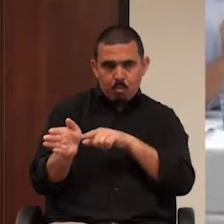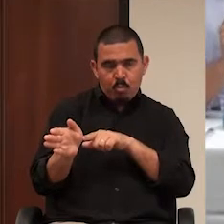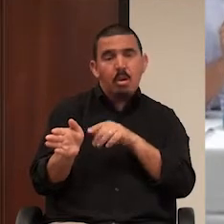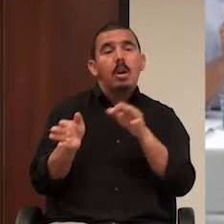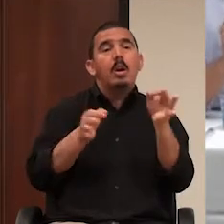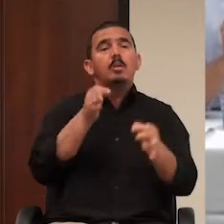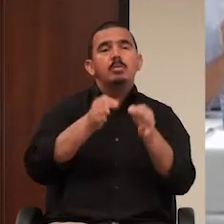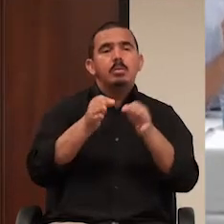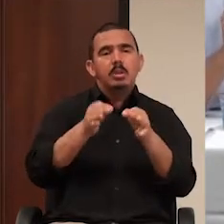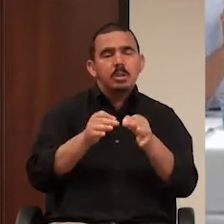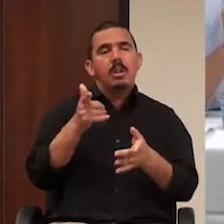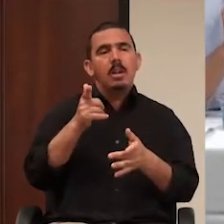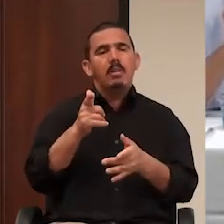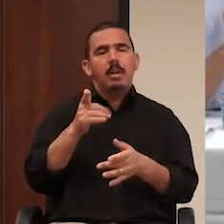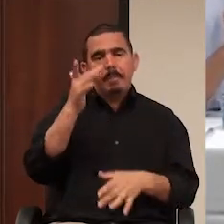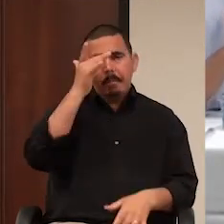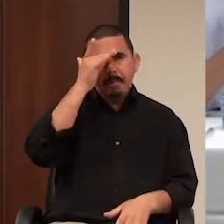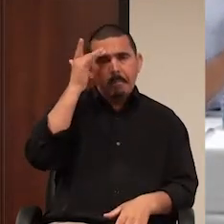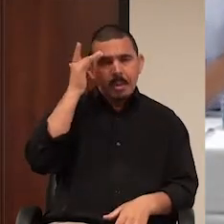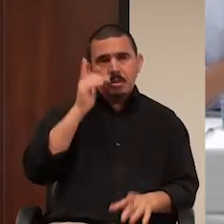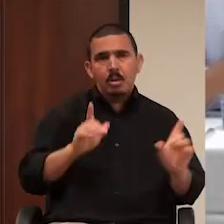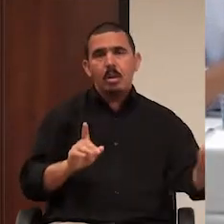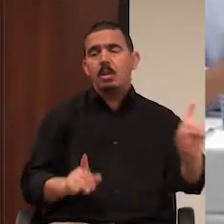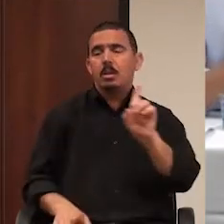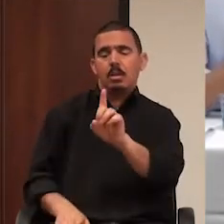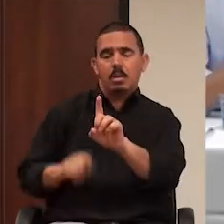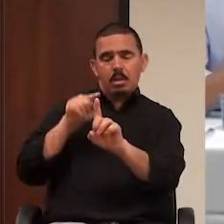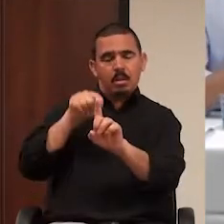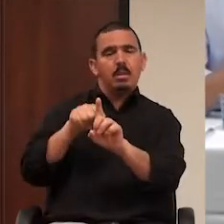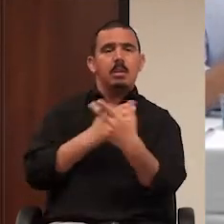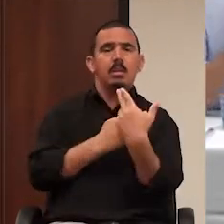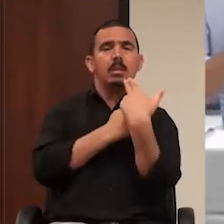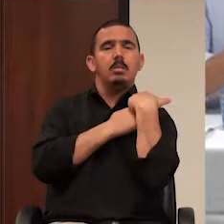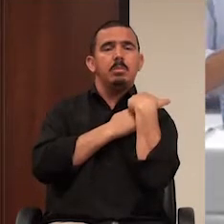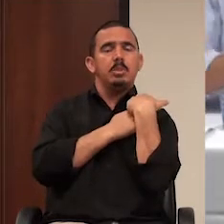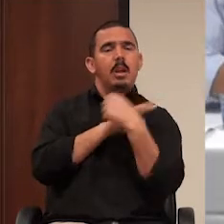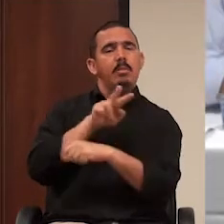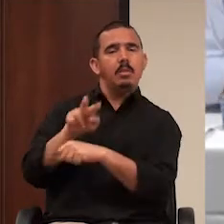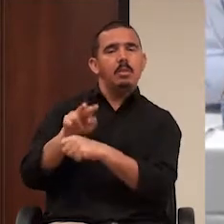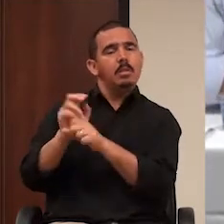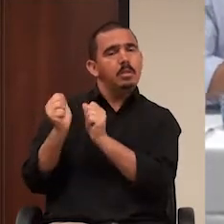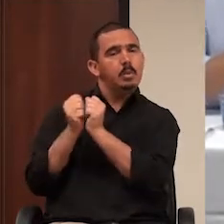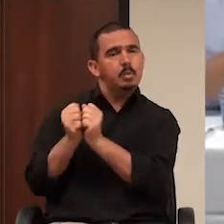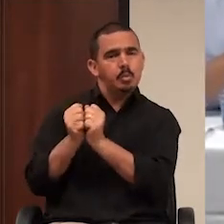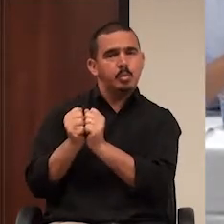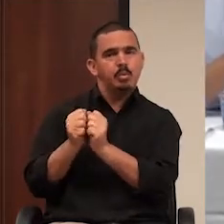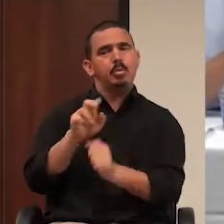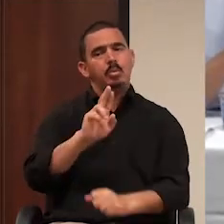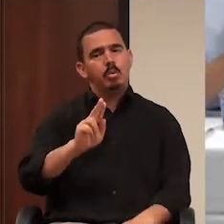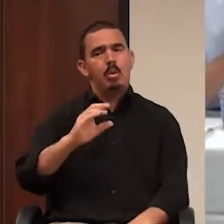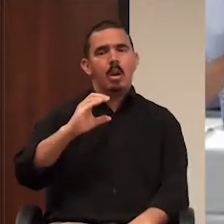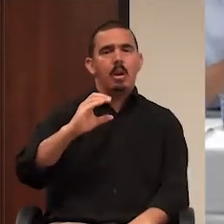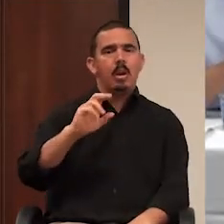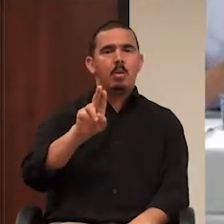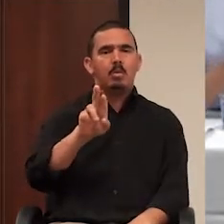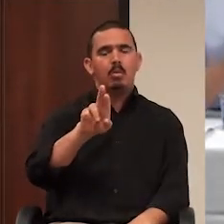nomear um curador. Né? Se essa pessoa é incapaz de sozinha praticar os atos da vida civil, eu estou usando expressões já que